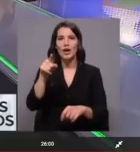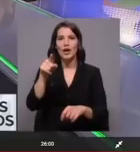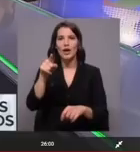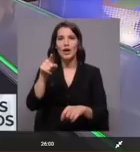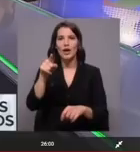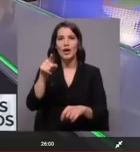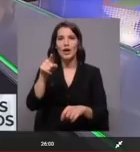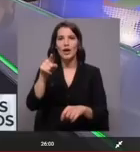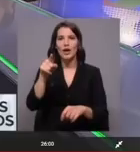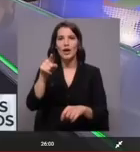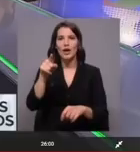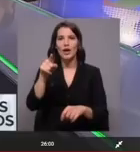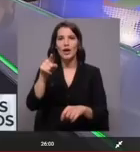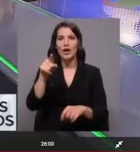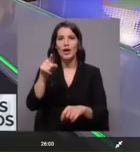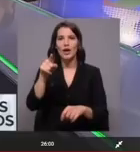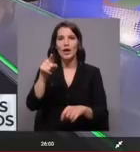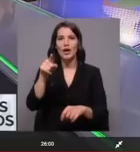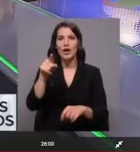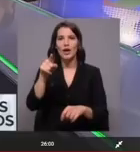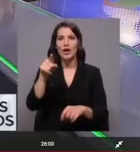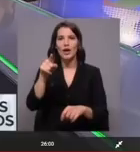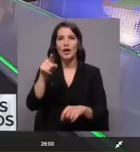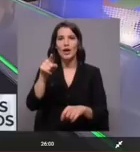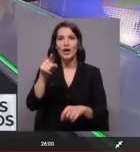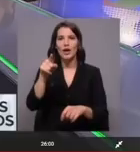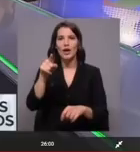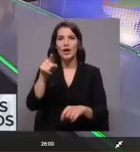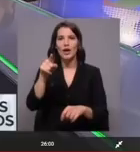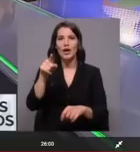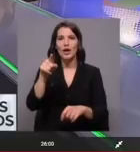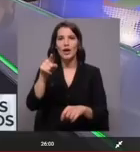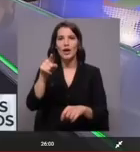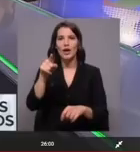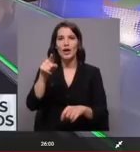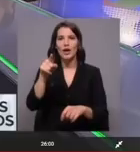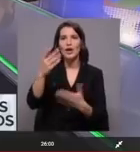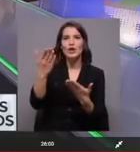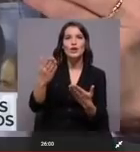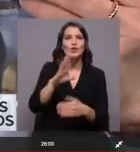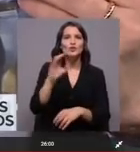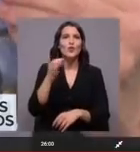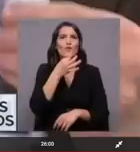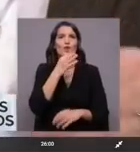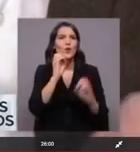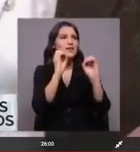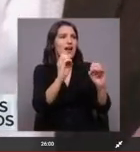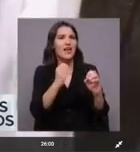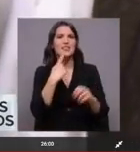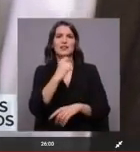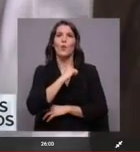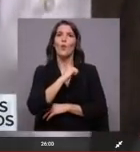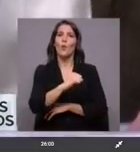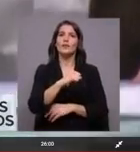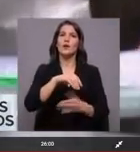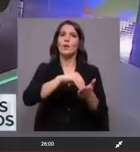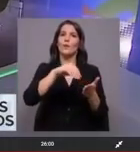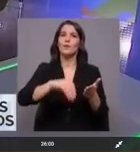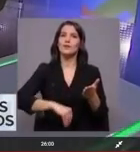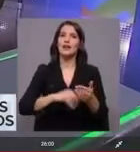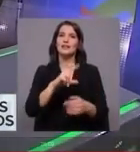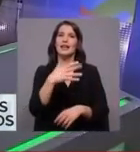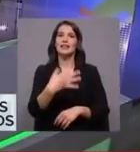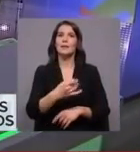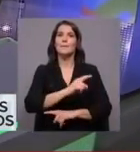arranjar uma foto eu até acho que o presidente se arrepender um bocado de dizer essa parada dizer que é com três contato com